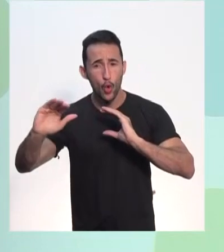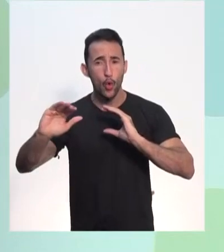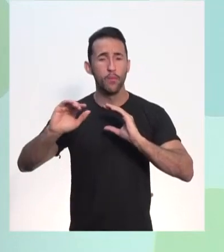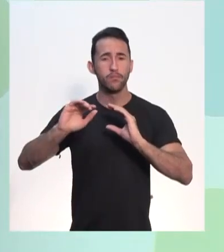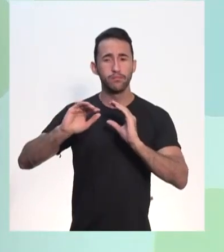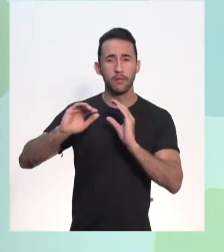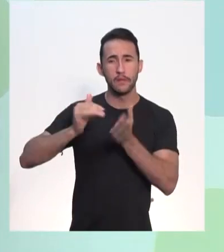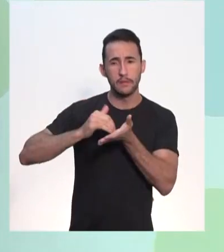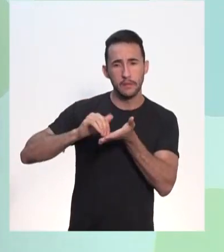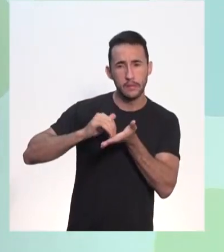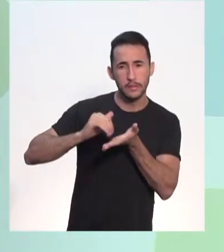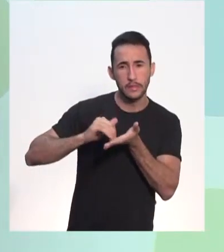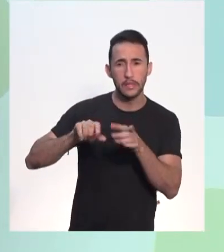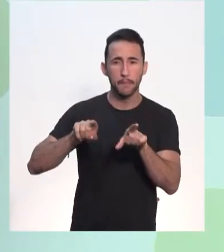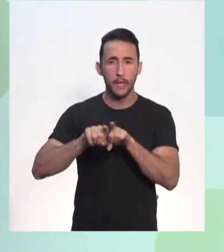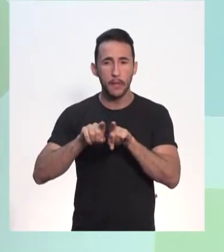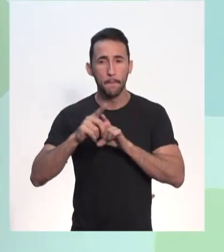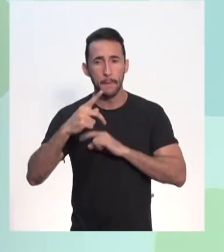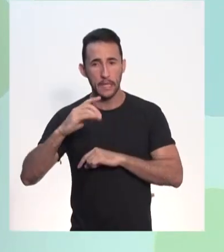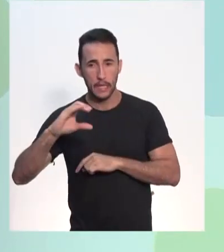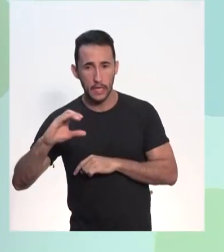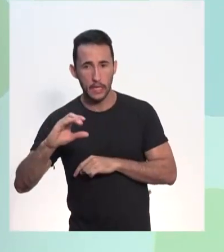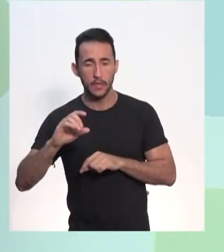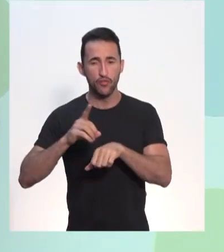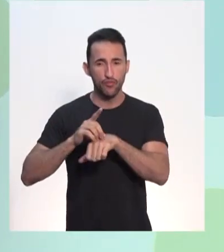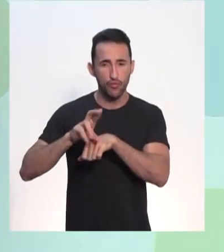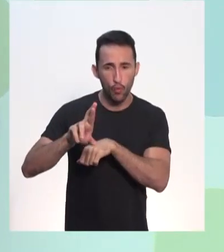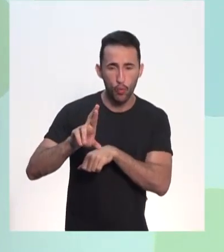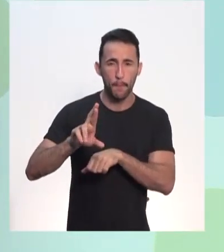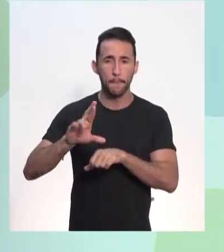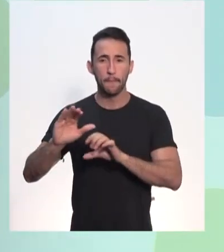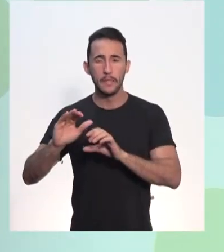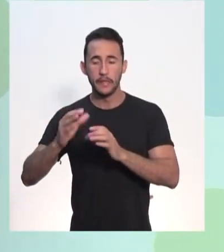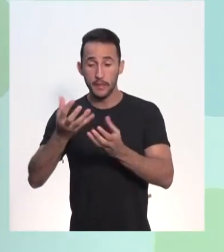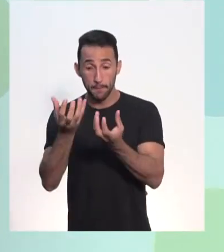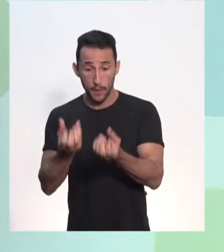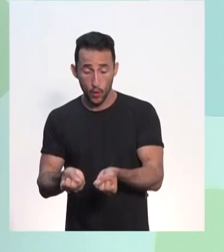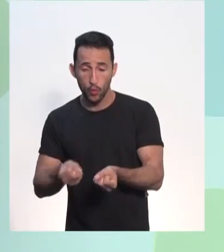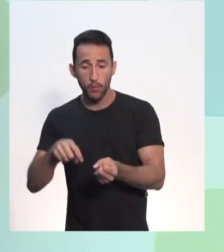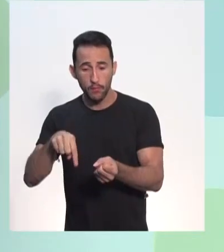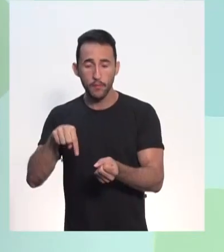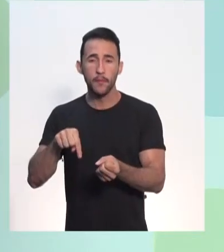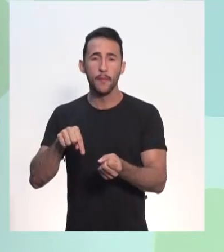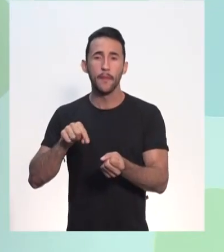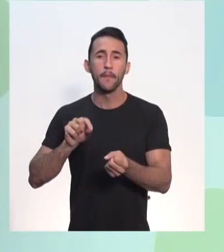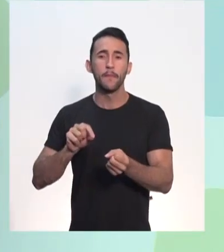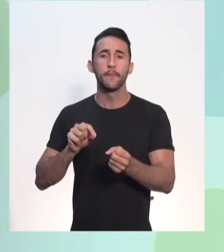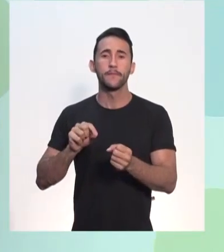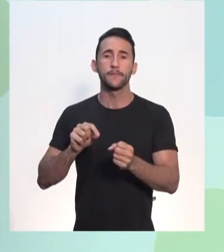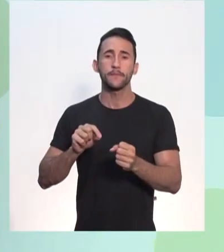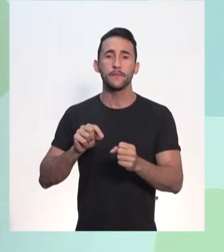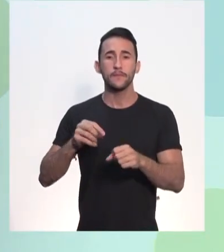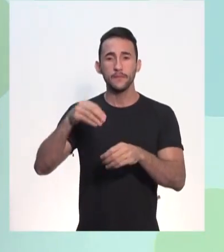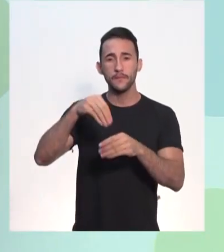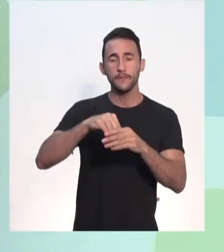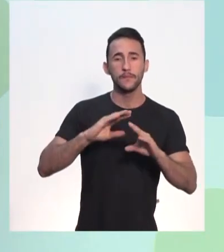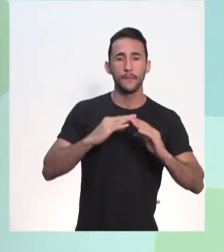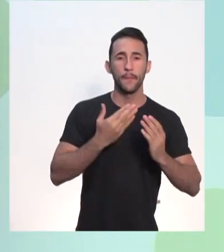gestores, aos PCs, para que eles pudessem desenvolver nas ATPCs presenciais nas